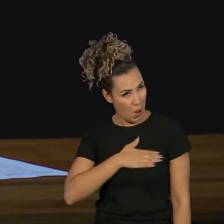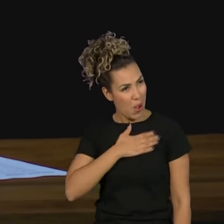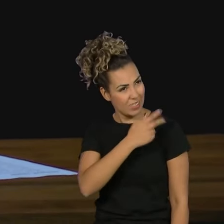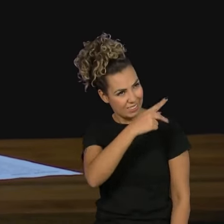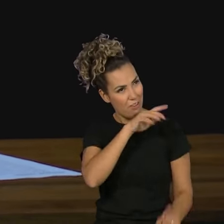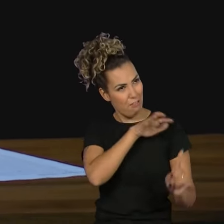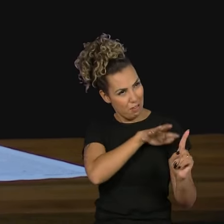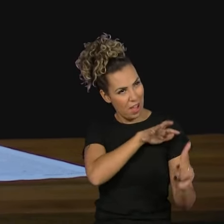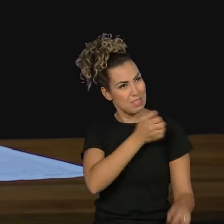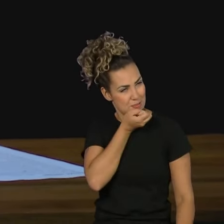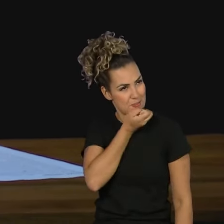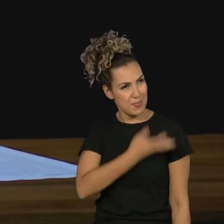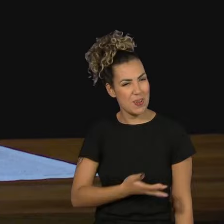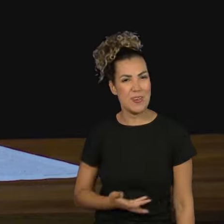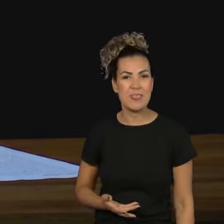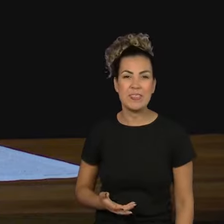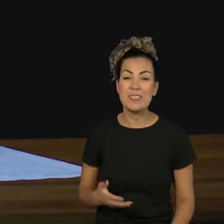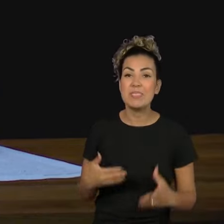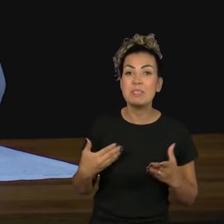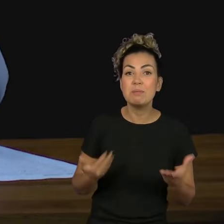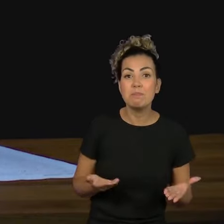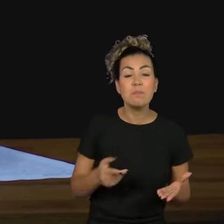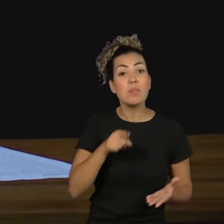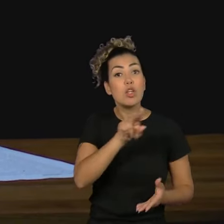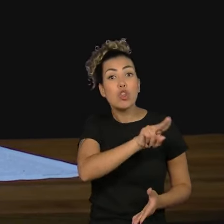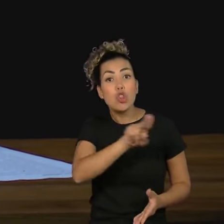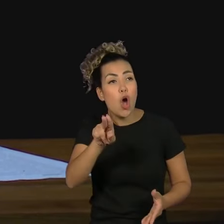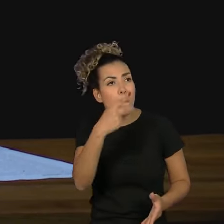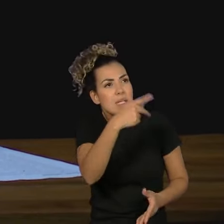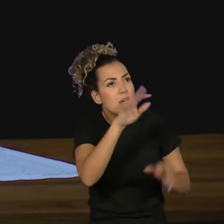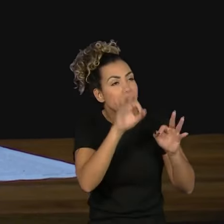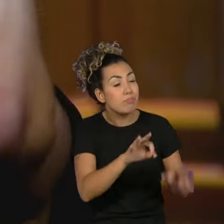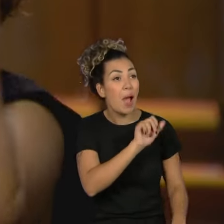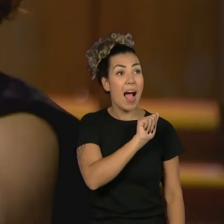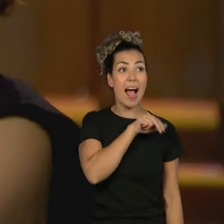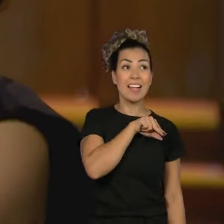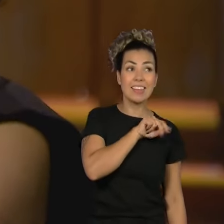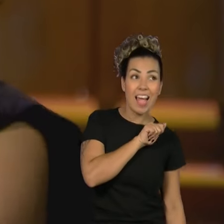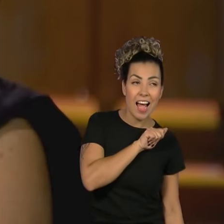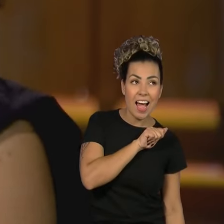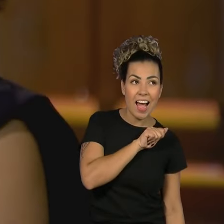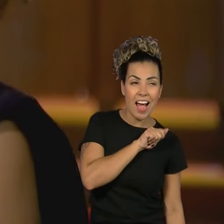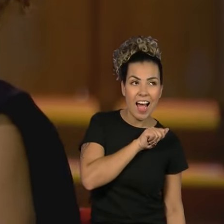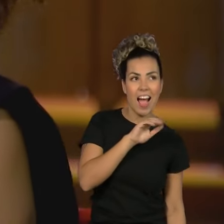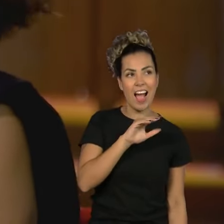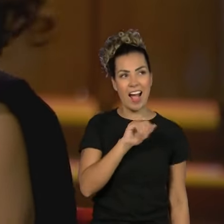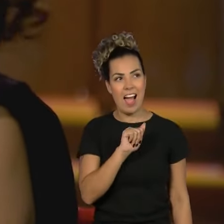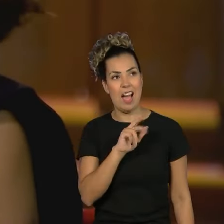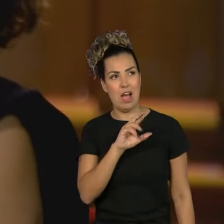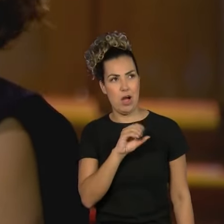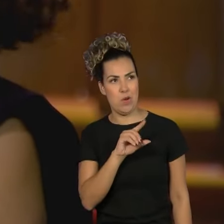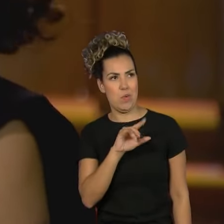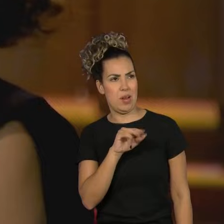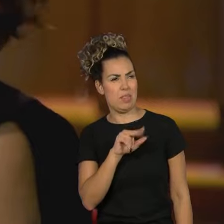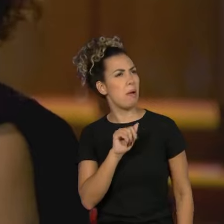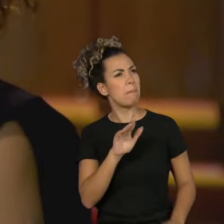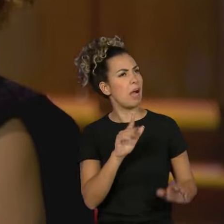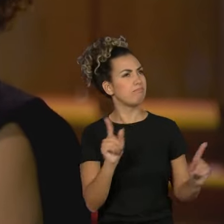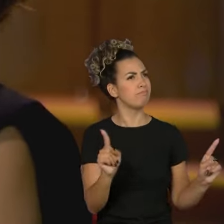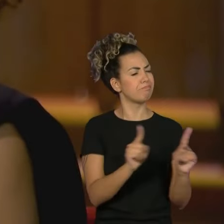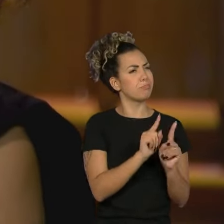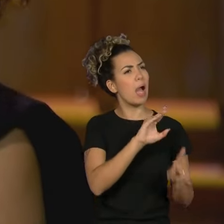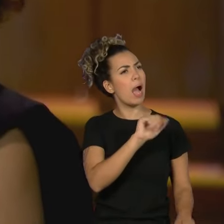gostei Carol é Ana Carolina É Ana Carolina quando que Ana Carolina virou Carol não sei responder